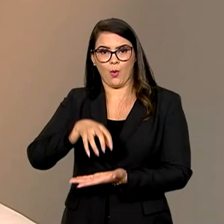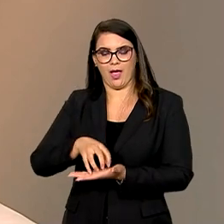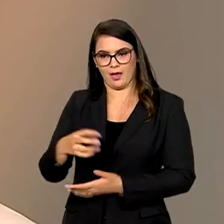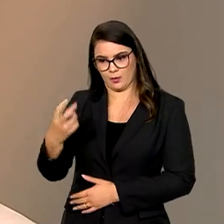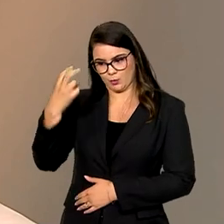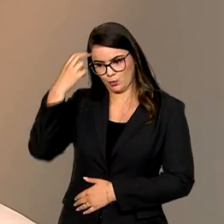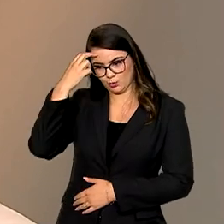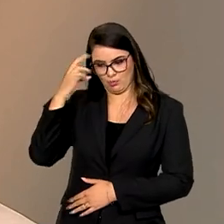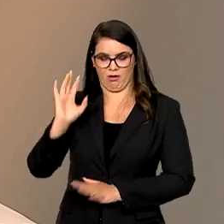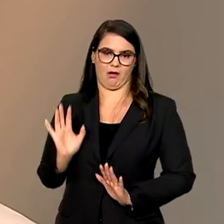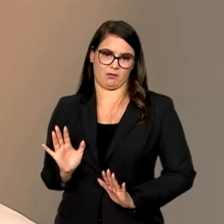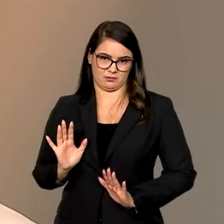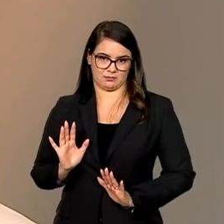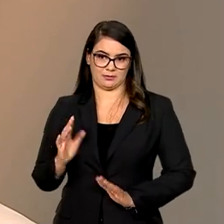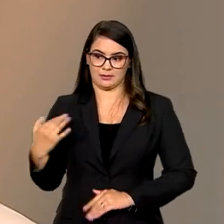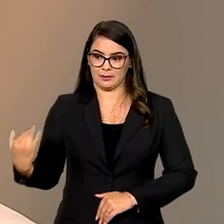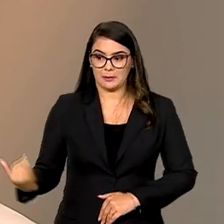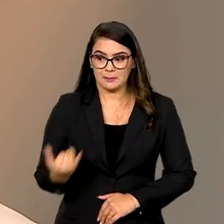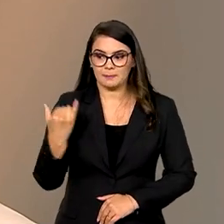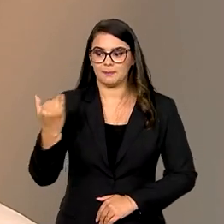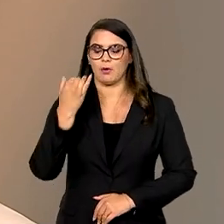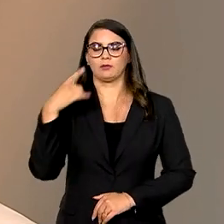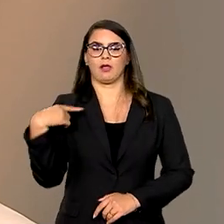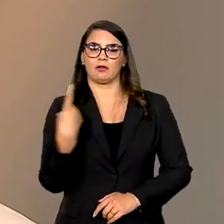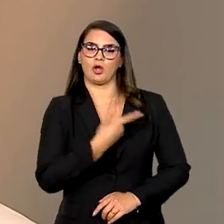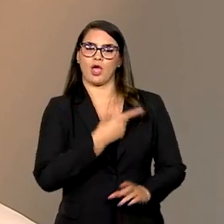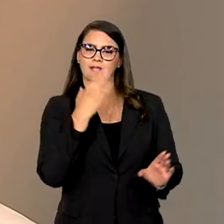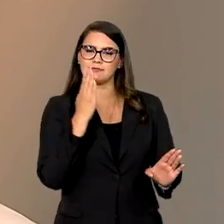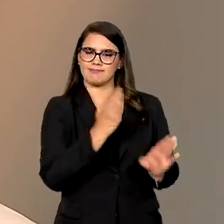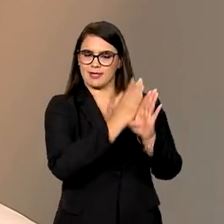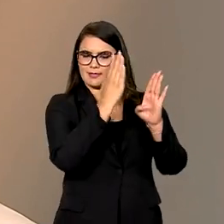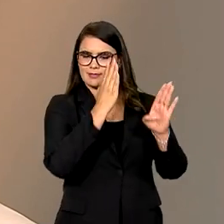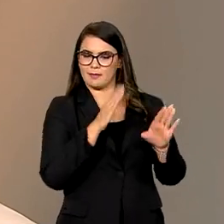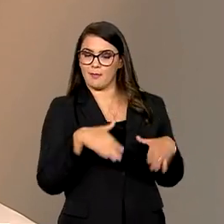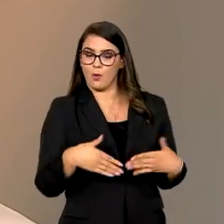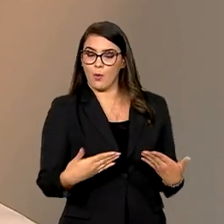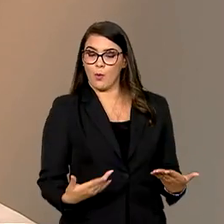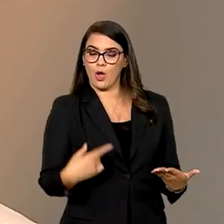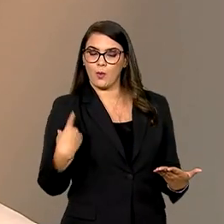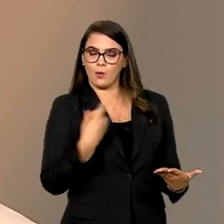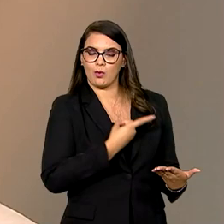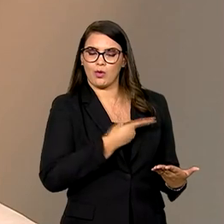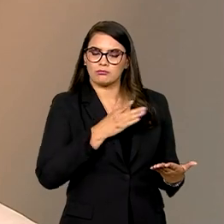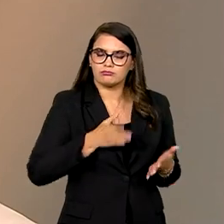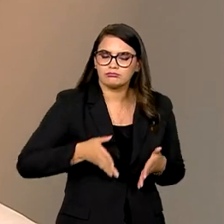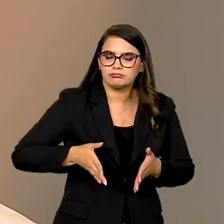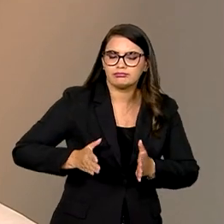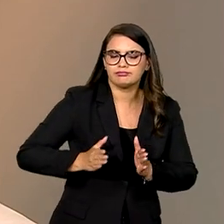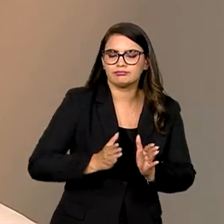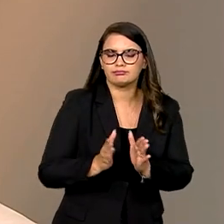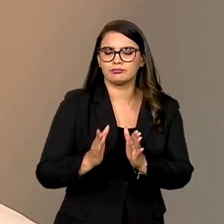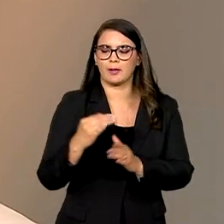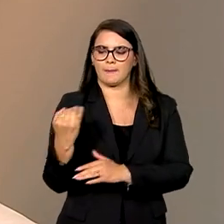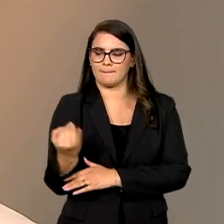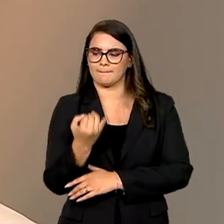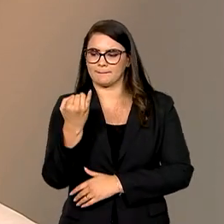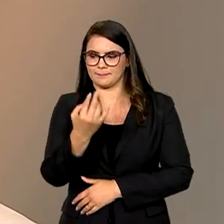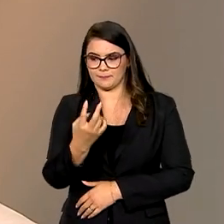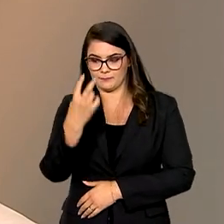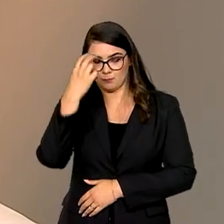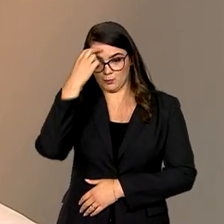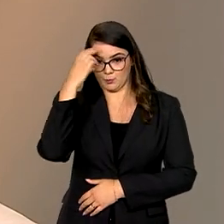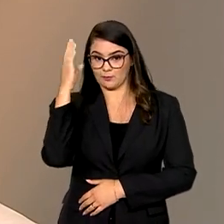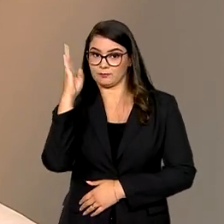cultural. É importante demais que a gente identifique aí qual o nosso horizonte à frente, a importância da cultura